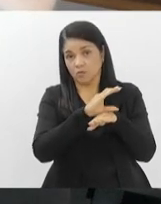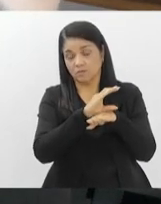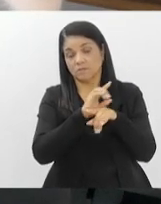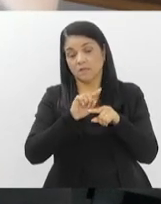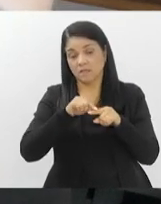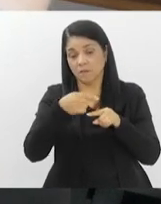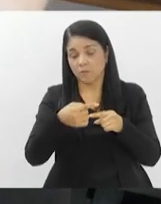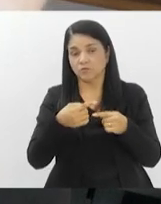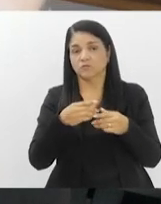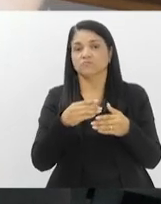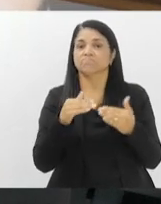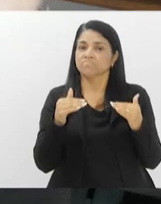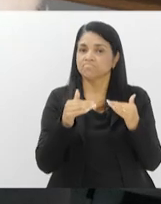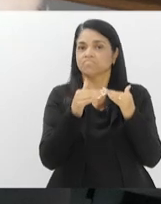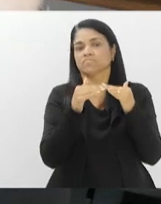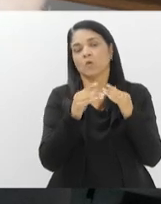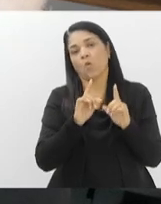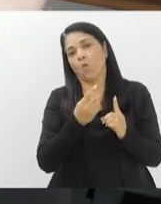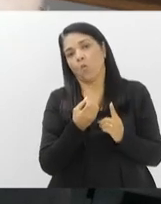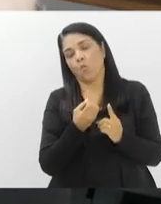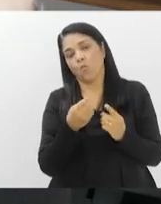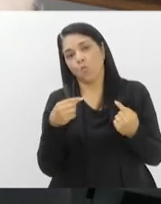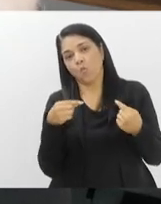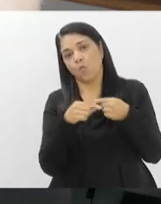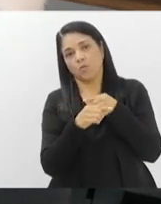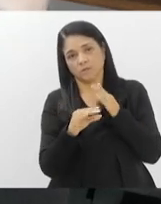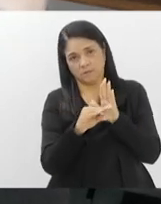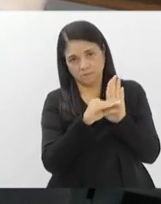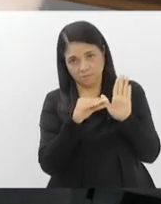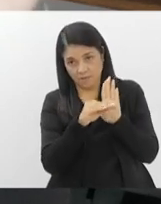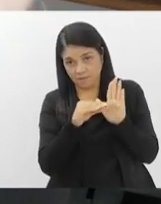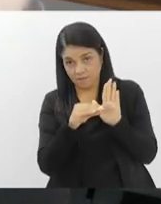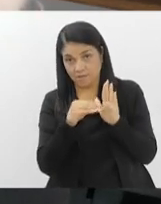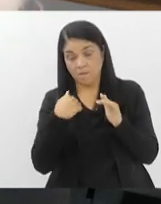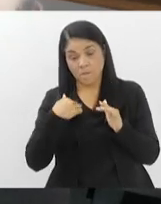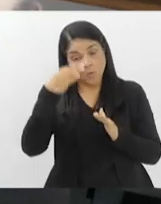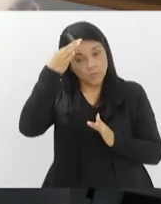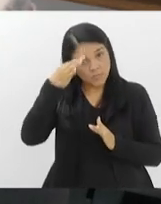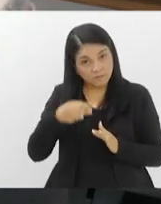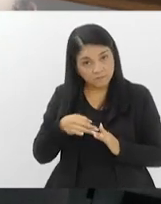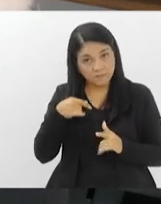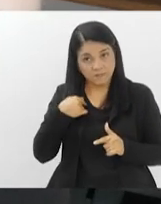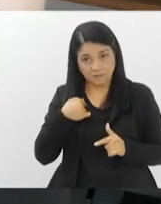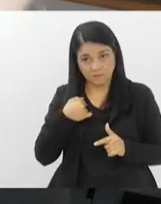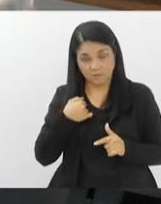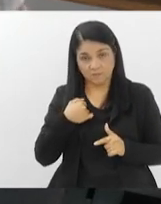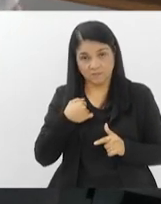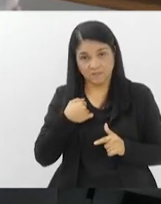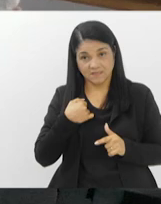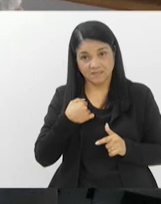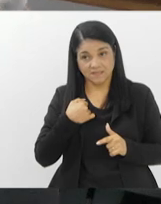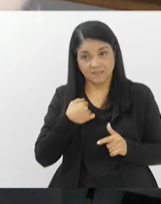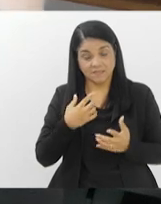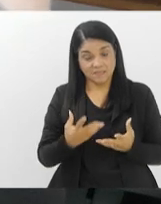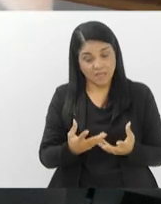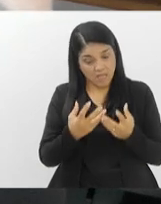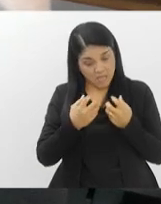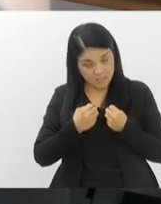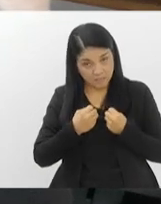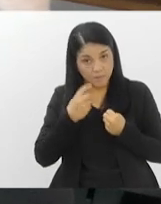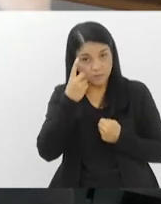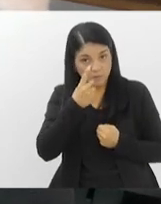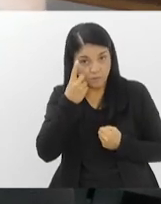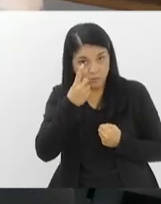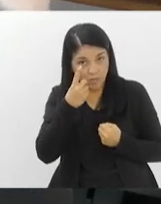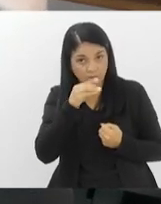favor ou contra as emendas. Porque, senão, no meu entendimento, se alguém está recebendo de fato,